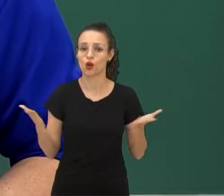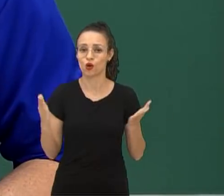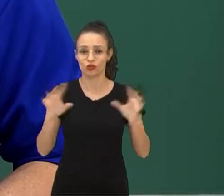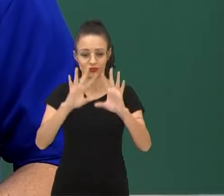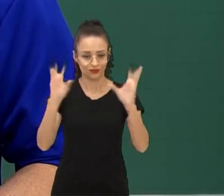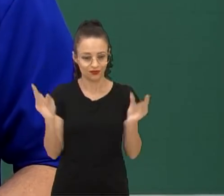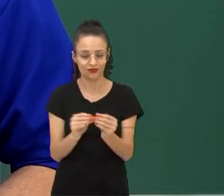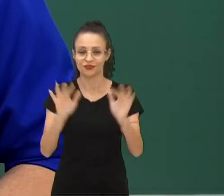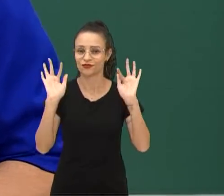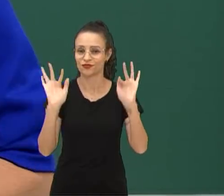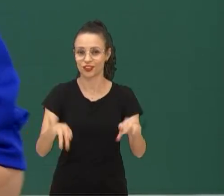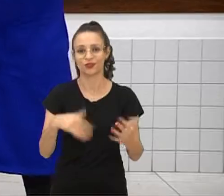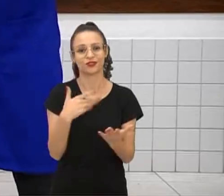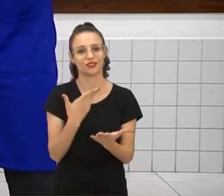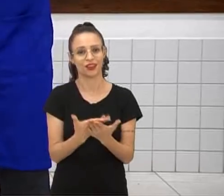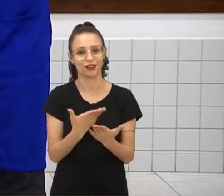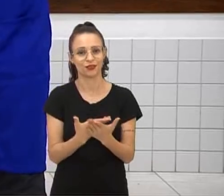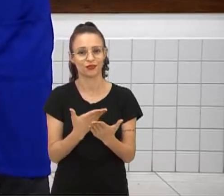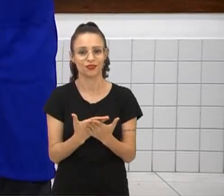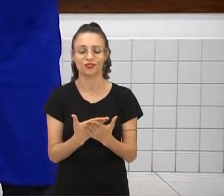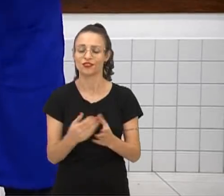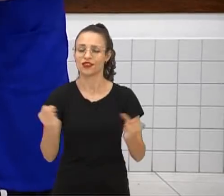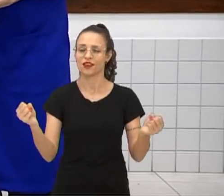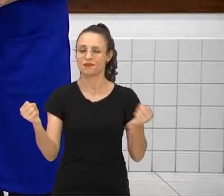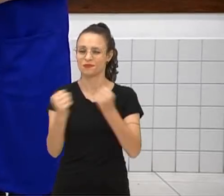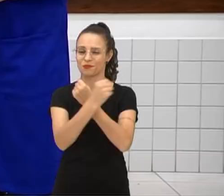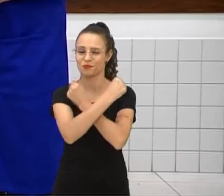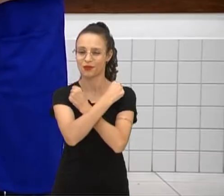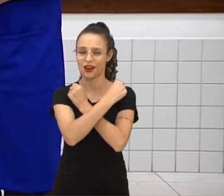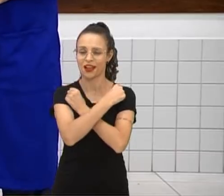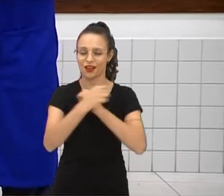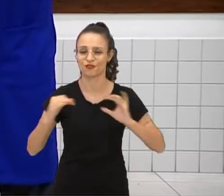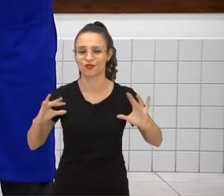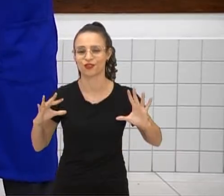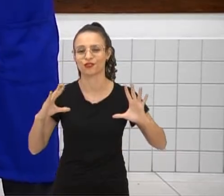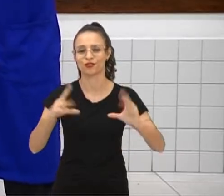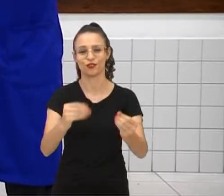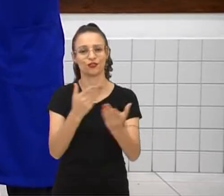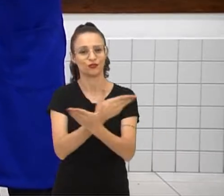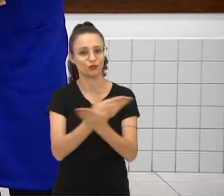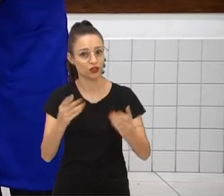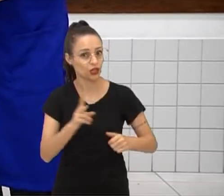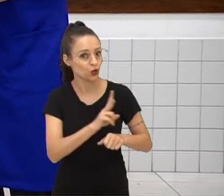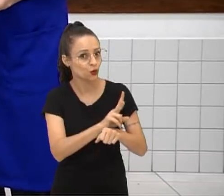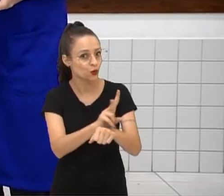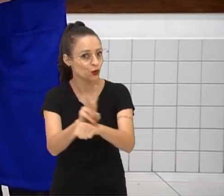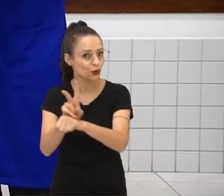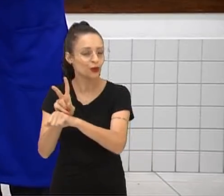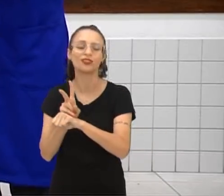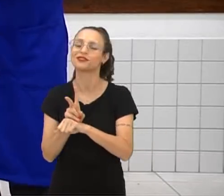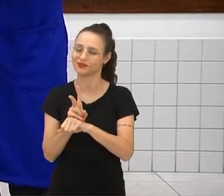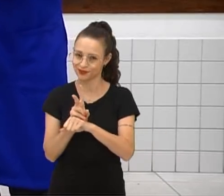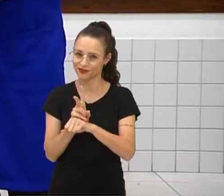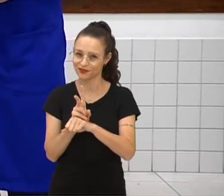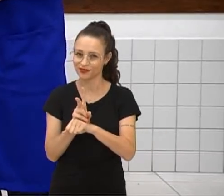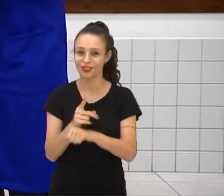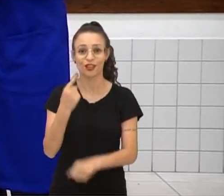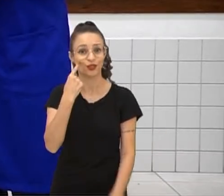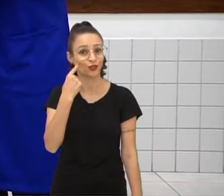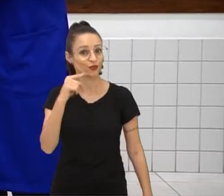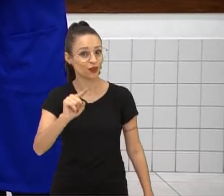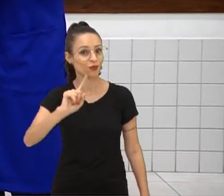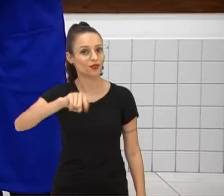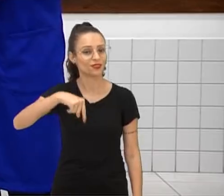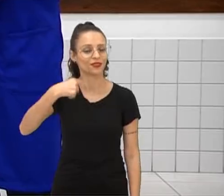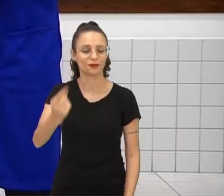vai ficando por aqui, né? Um grande abraço para vocês, se cuidem, tá? E nos vemos